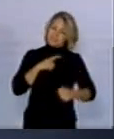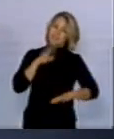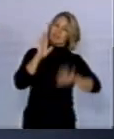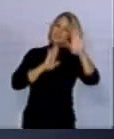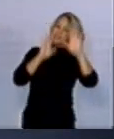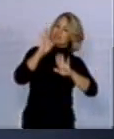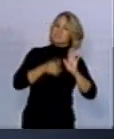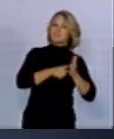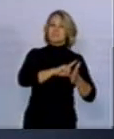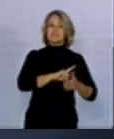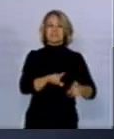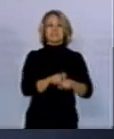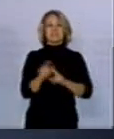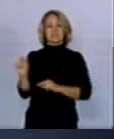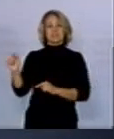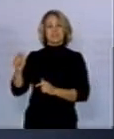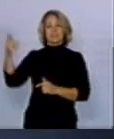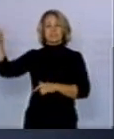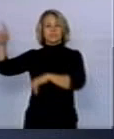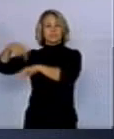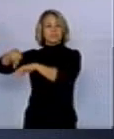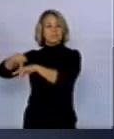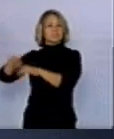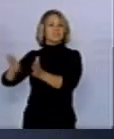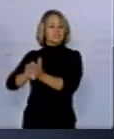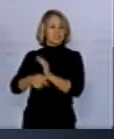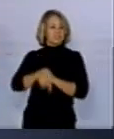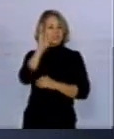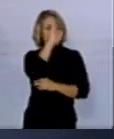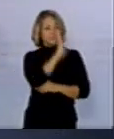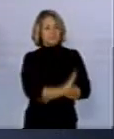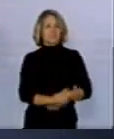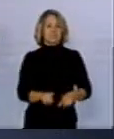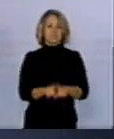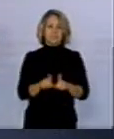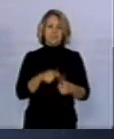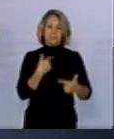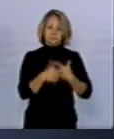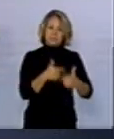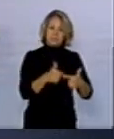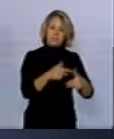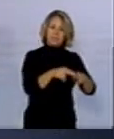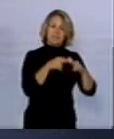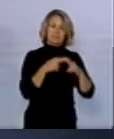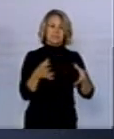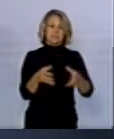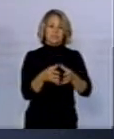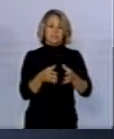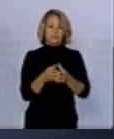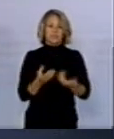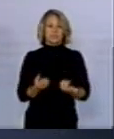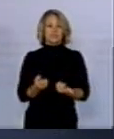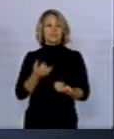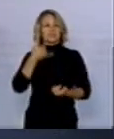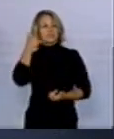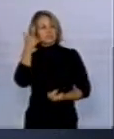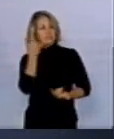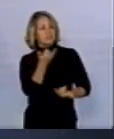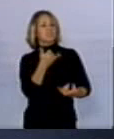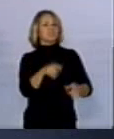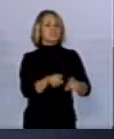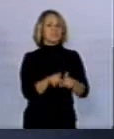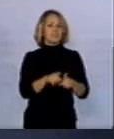restrição de capital estrangeiro, limitação da possibilidade de prestação do serviço por concessionária de telefonia, obrigações de